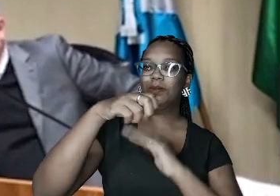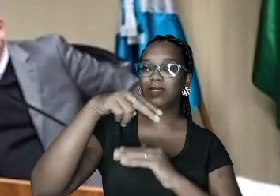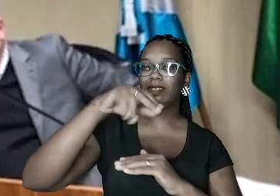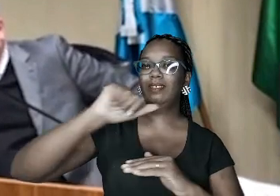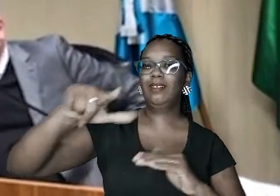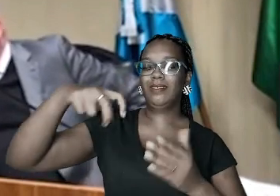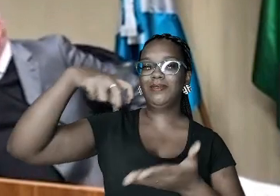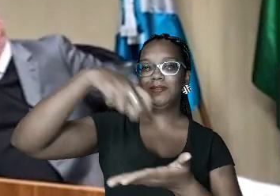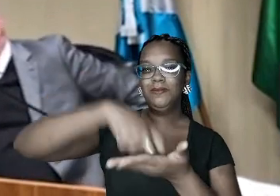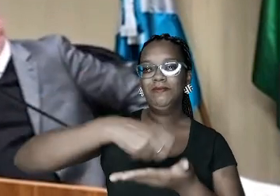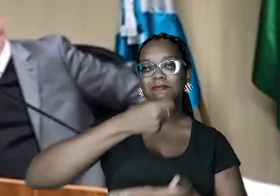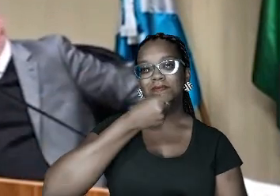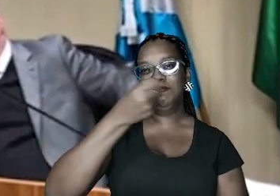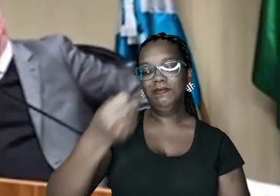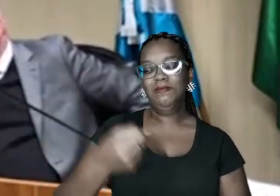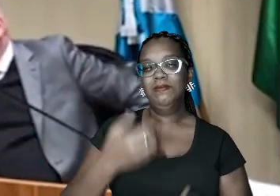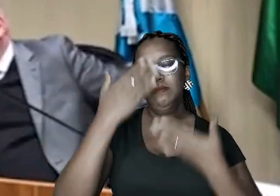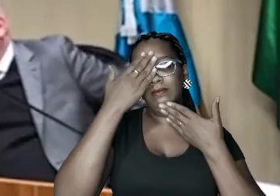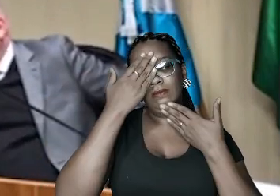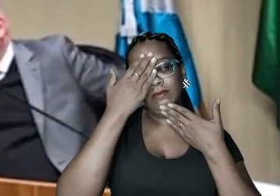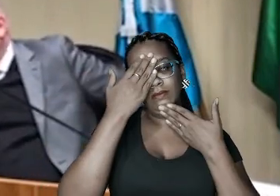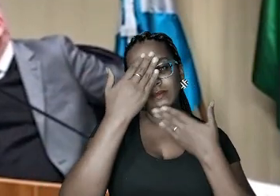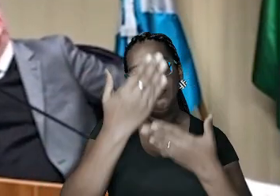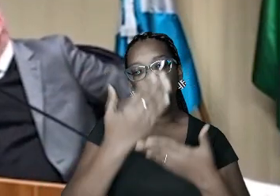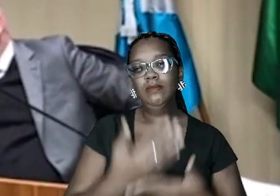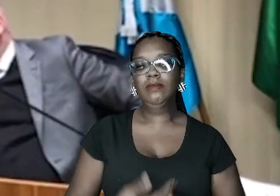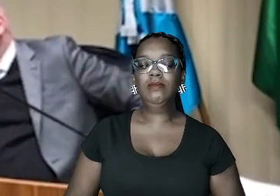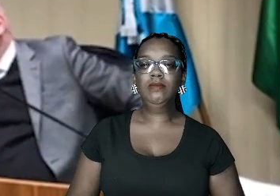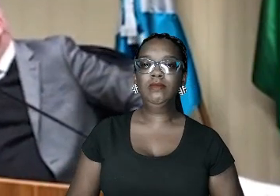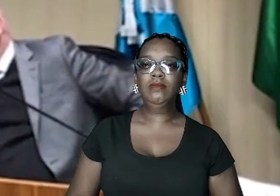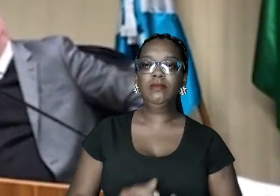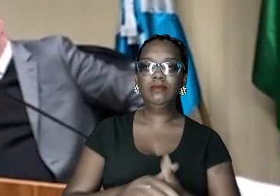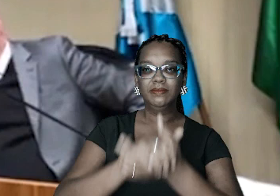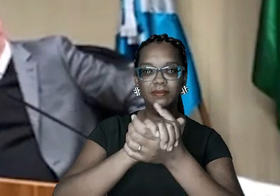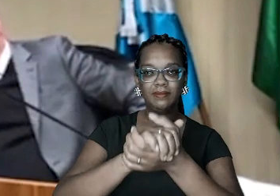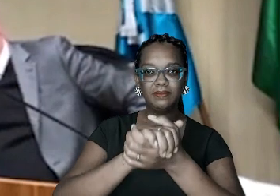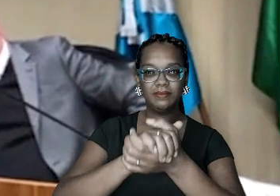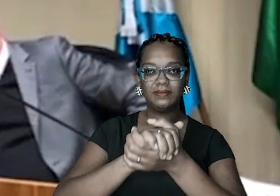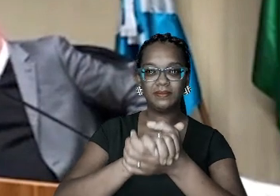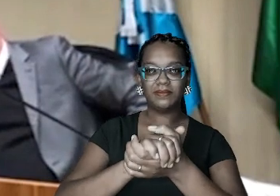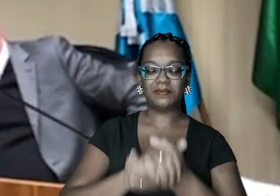obrigada doutora Marisa Bom cumprimento aqui